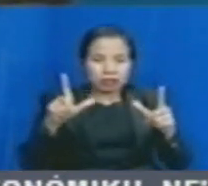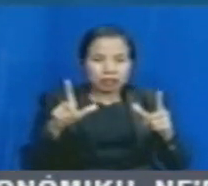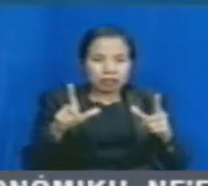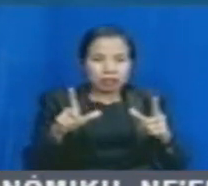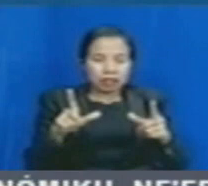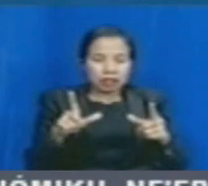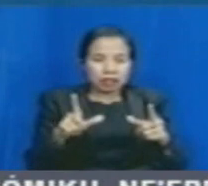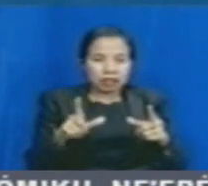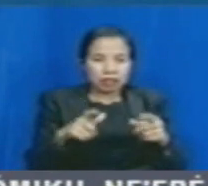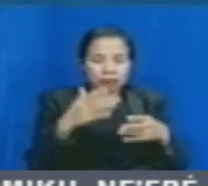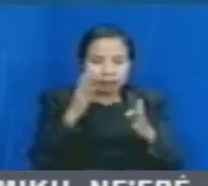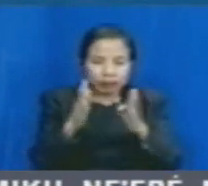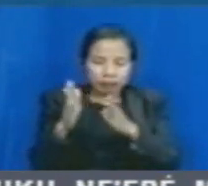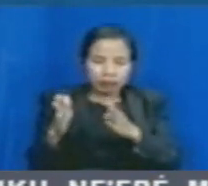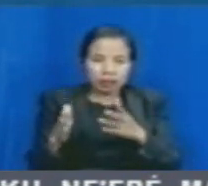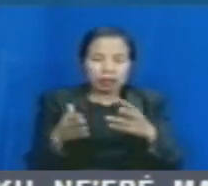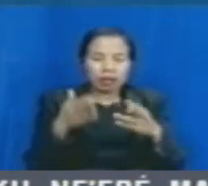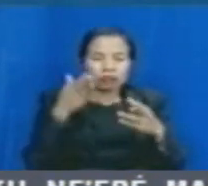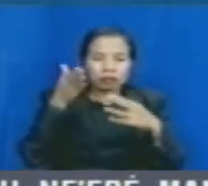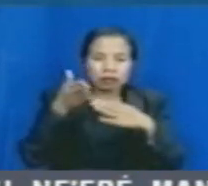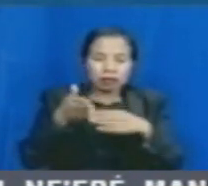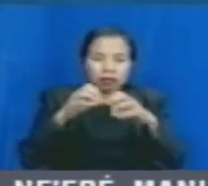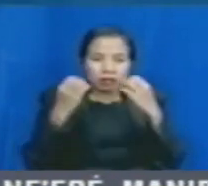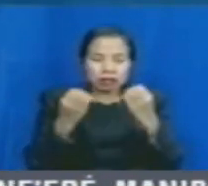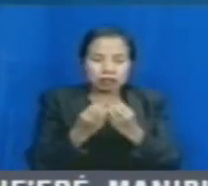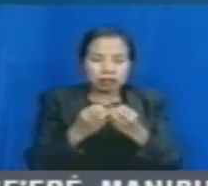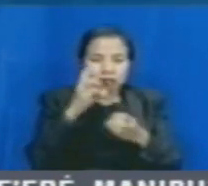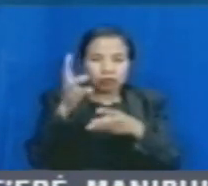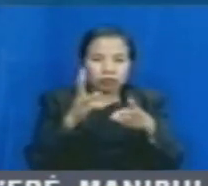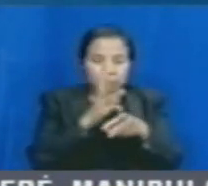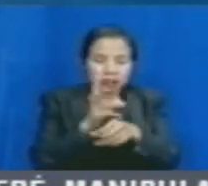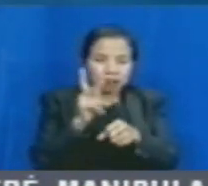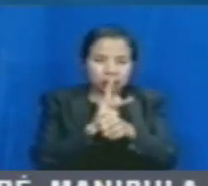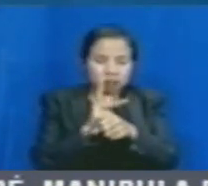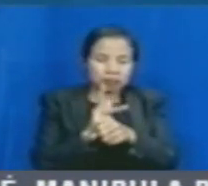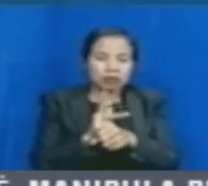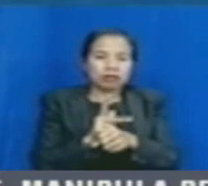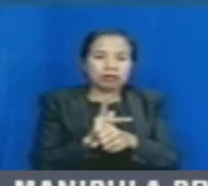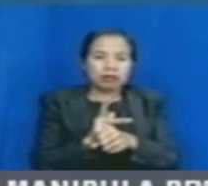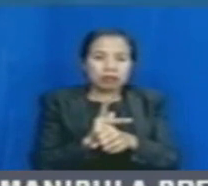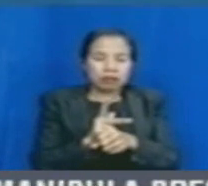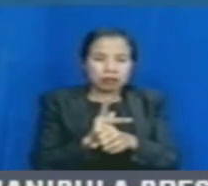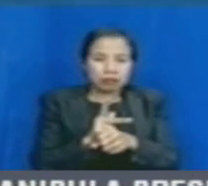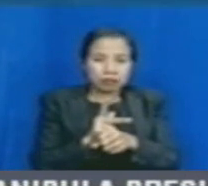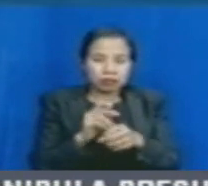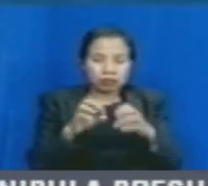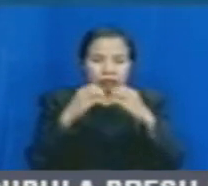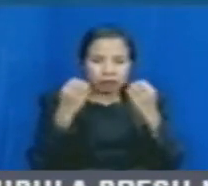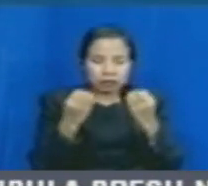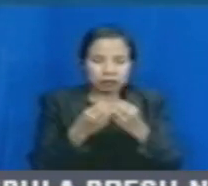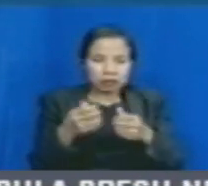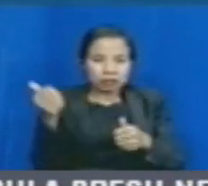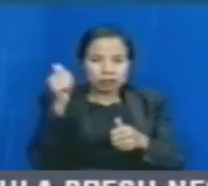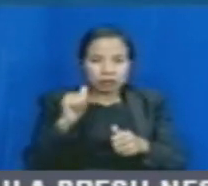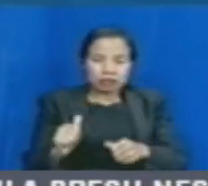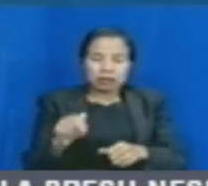adesão para a Organização Mundial de Comércio. Nós temos a Organização Regional ASEAN.